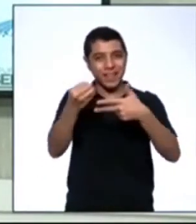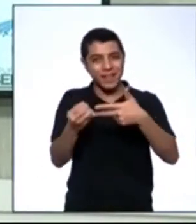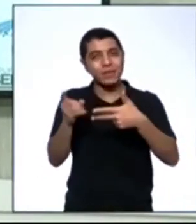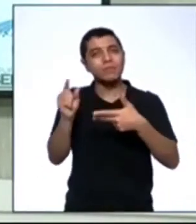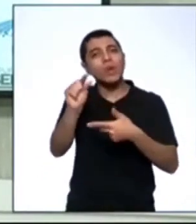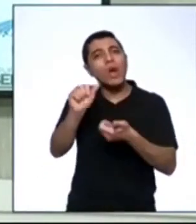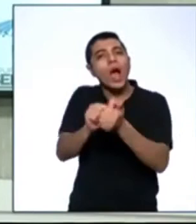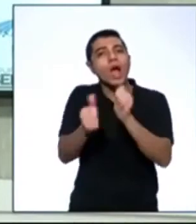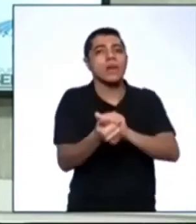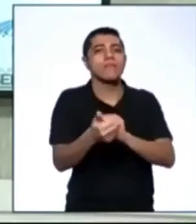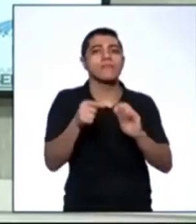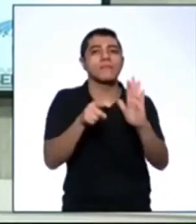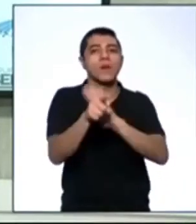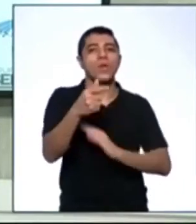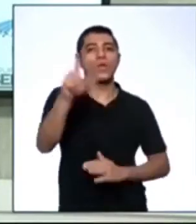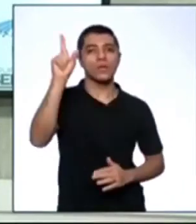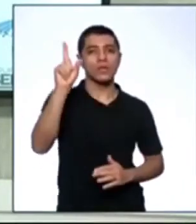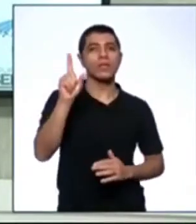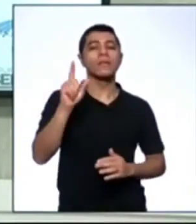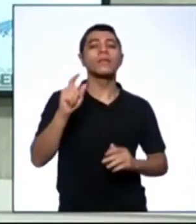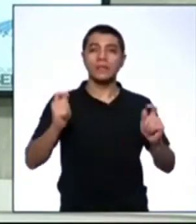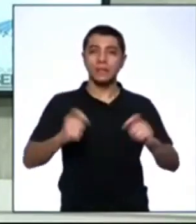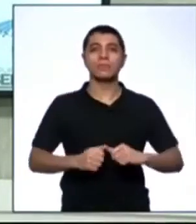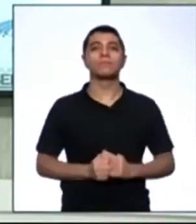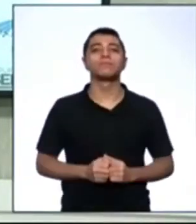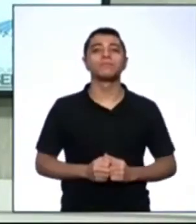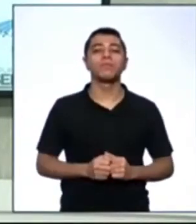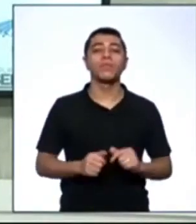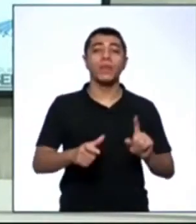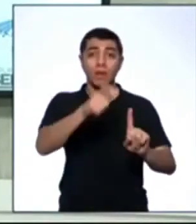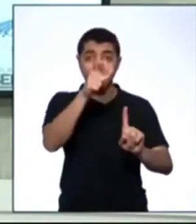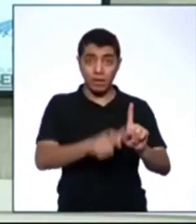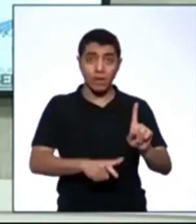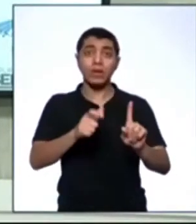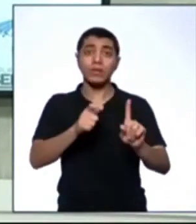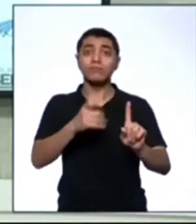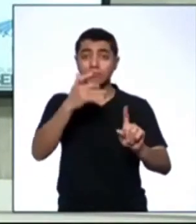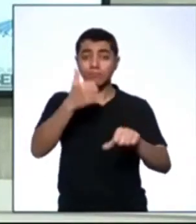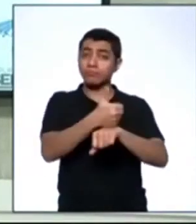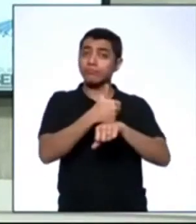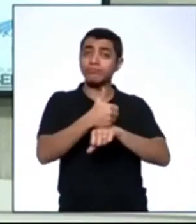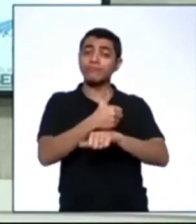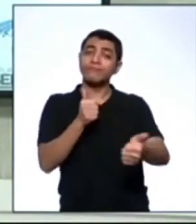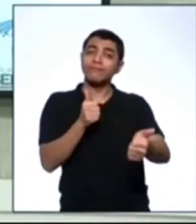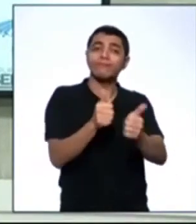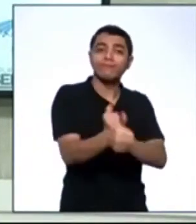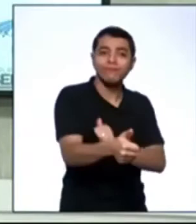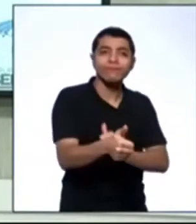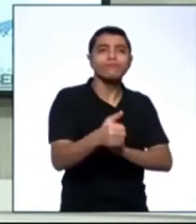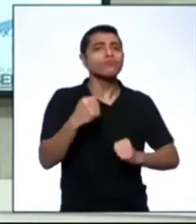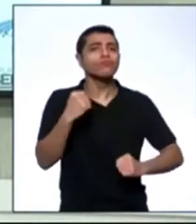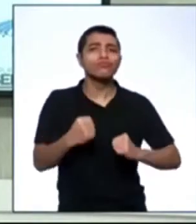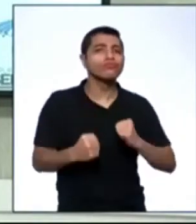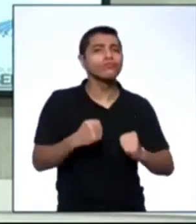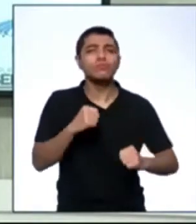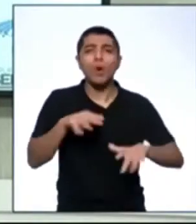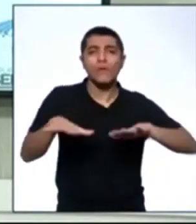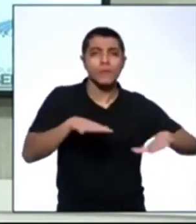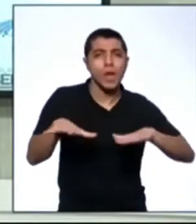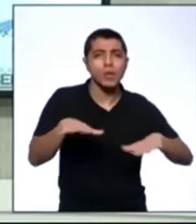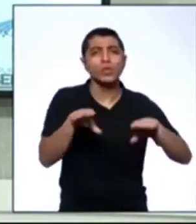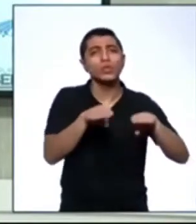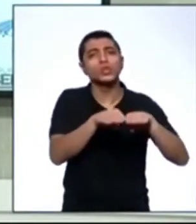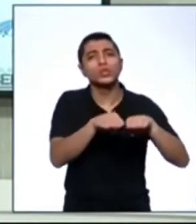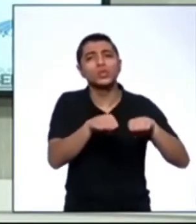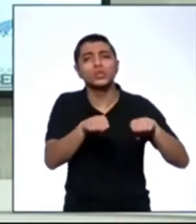por sinal. O atleta, ele executa movimento uniforme num trecho da prova. E ali ele